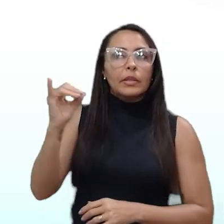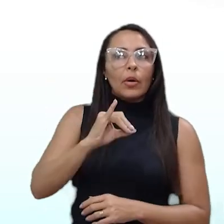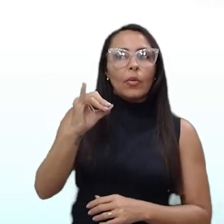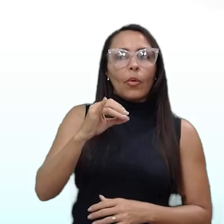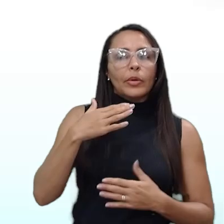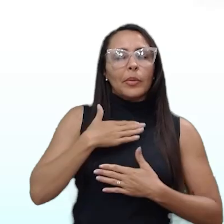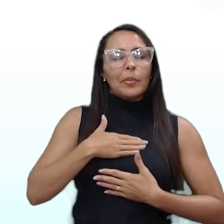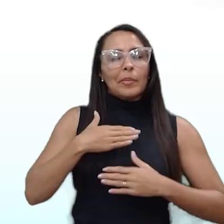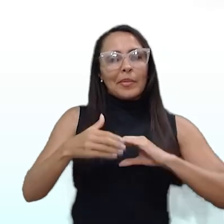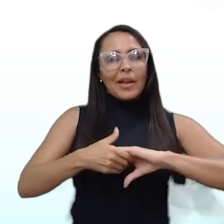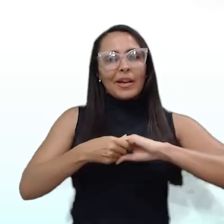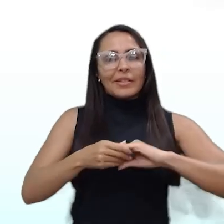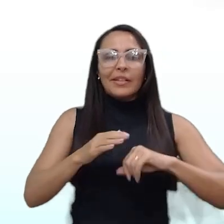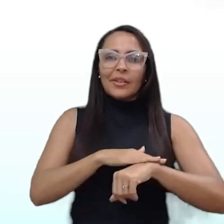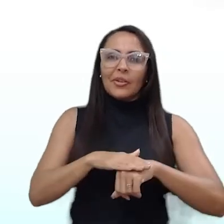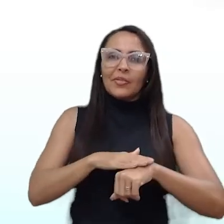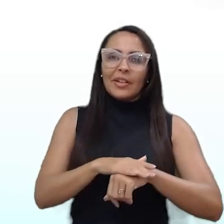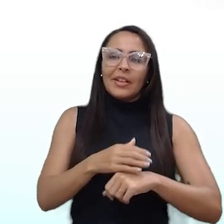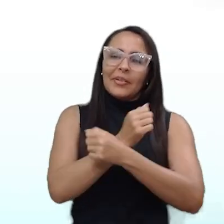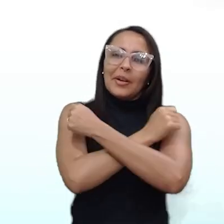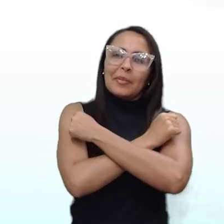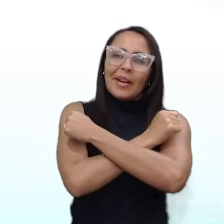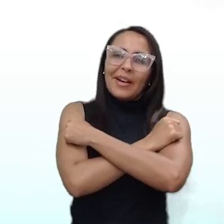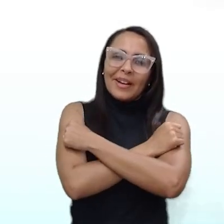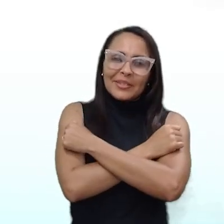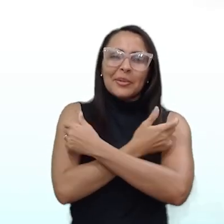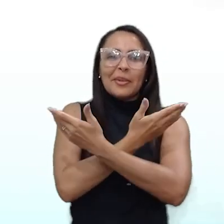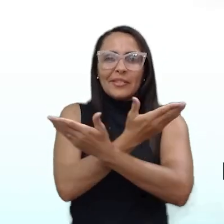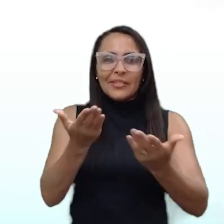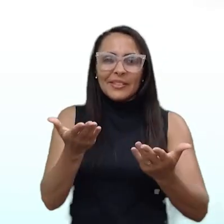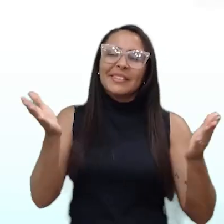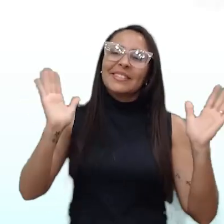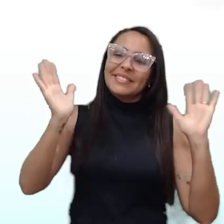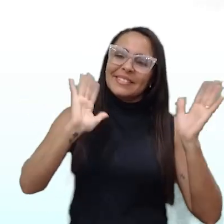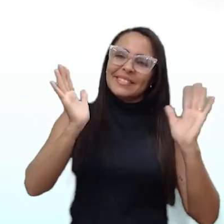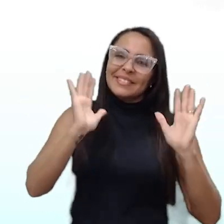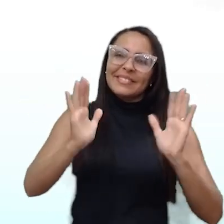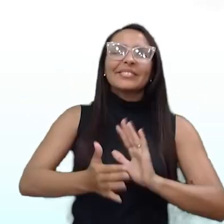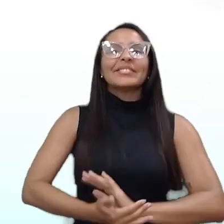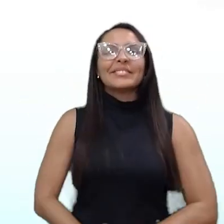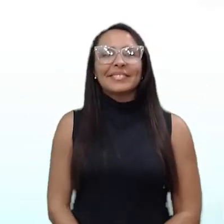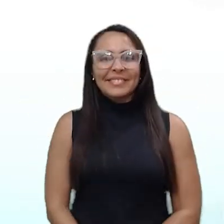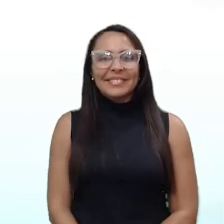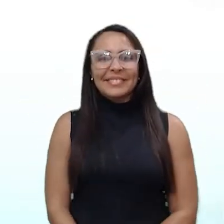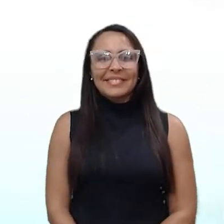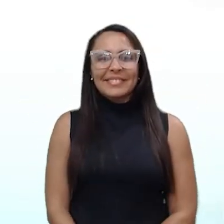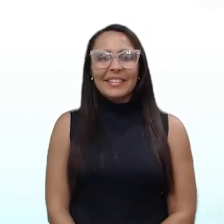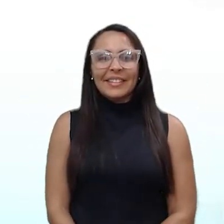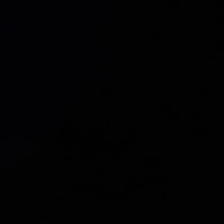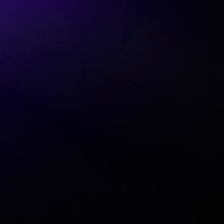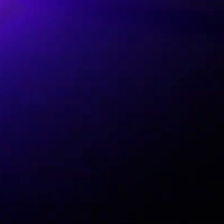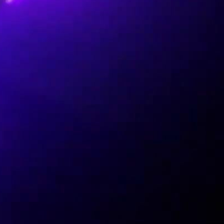grande prazer de conversar com você. Um grande abraço, fica com Deus, até a nossa próxima aula. Tchau, tchau.